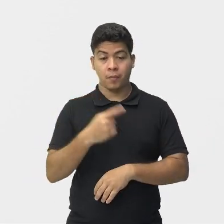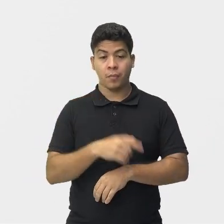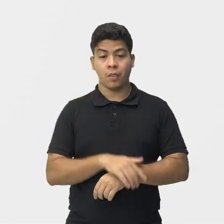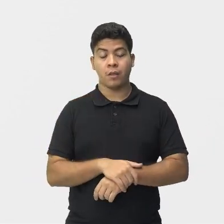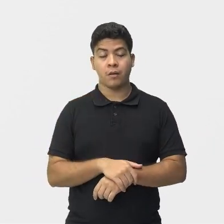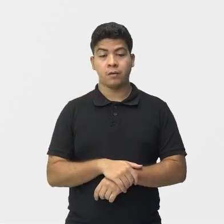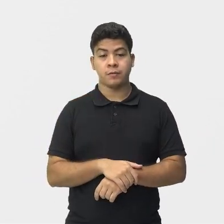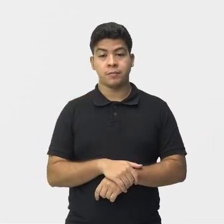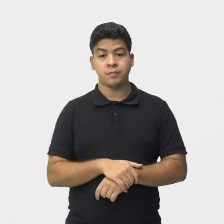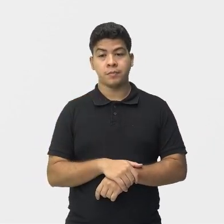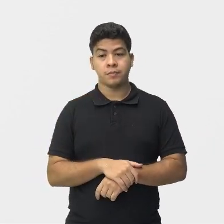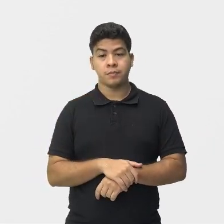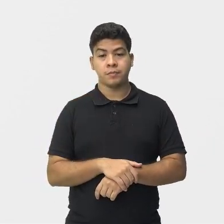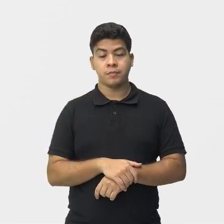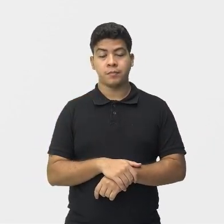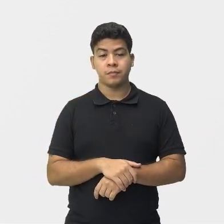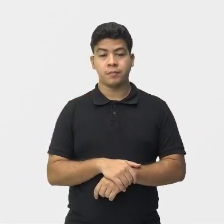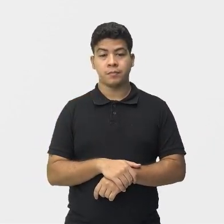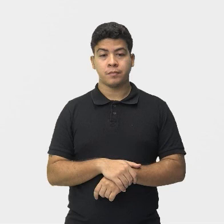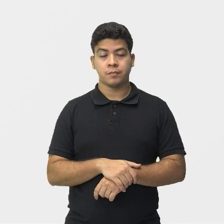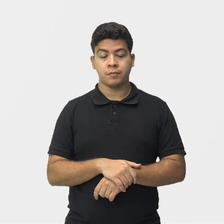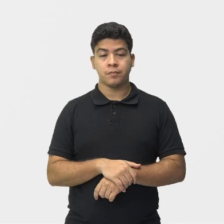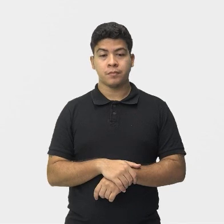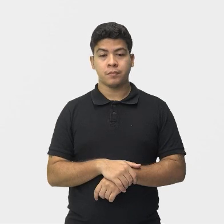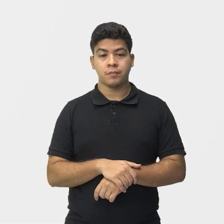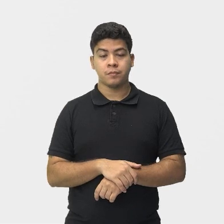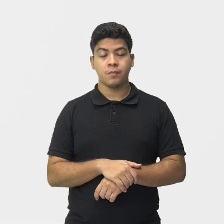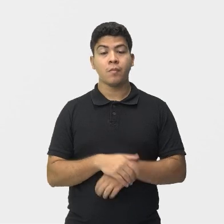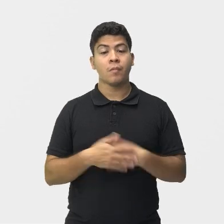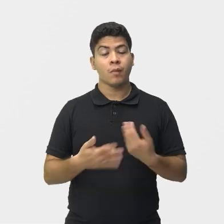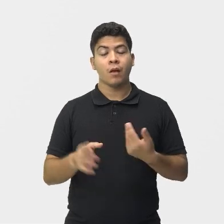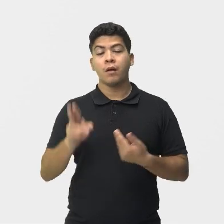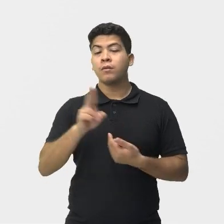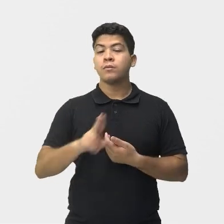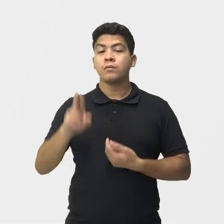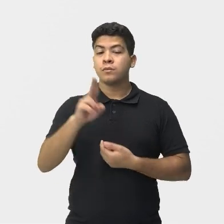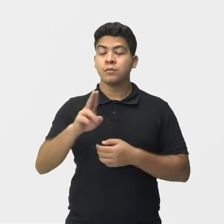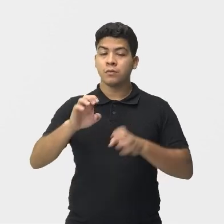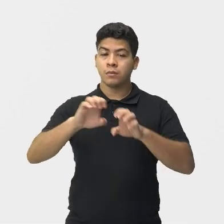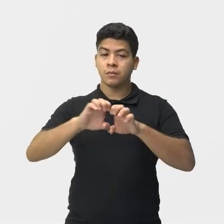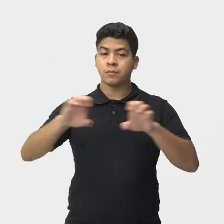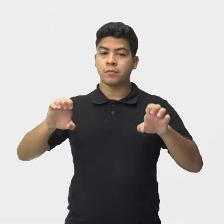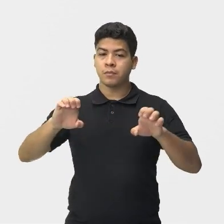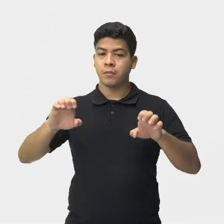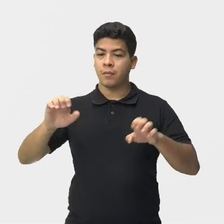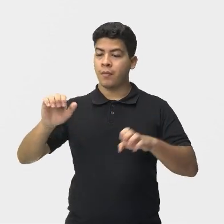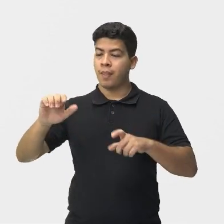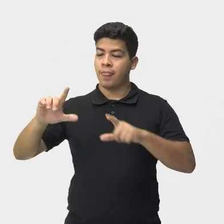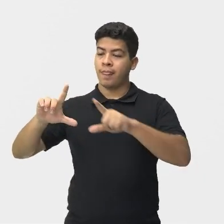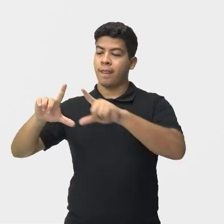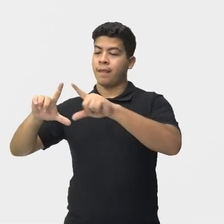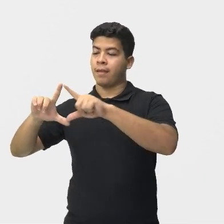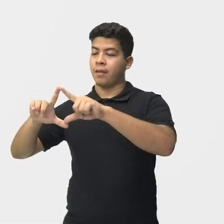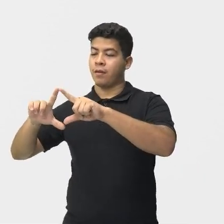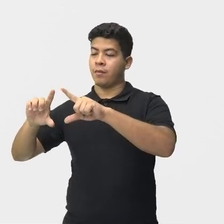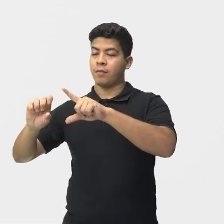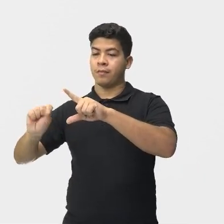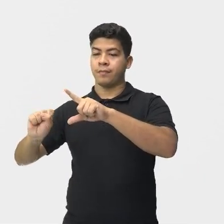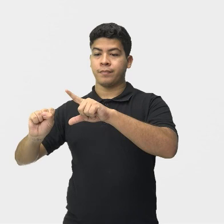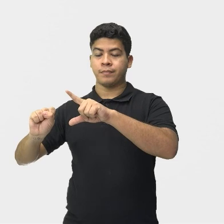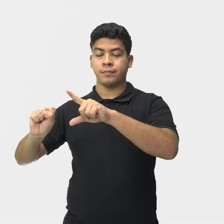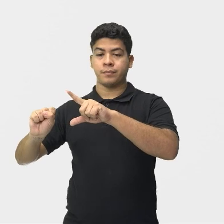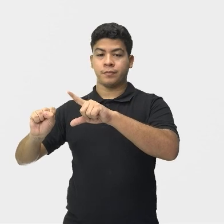do deslocamento, né, da distância percorrida. Então, o nosso ΔS. Lembrando que lá naquele gráfico da